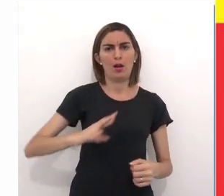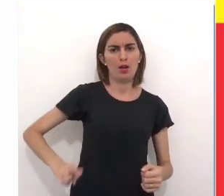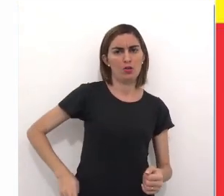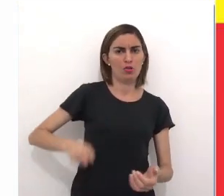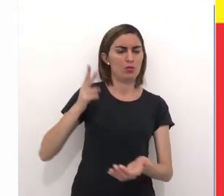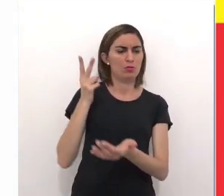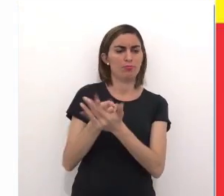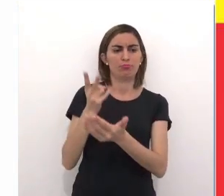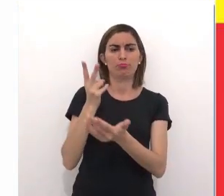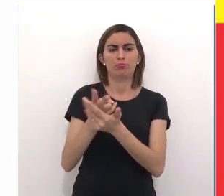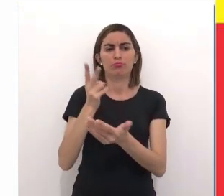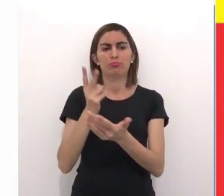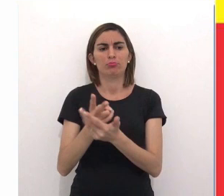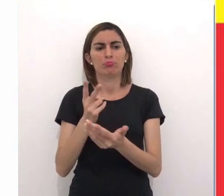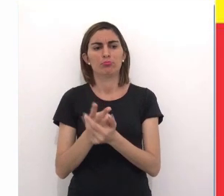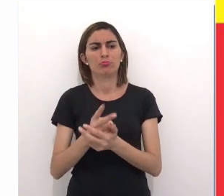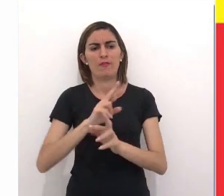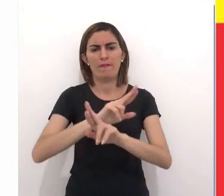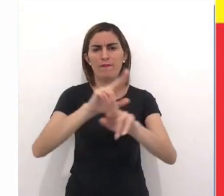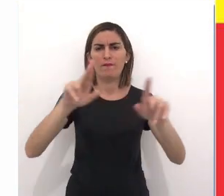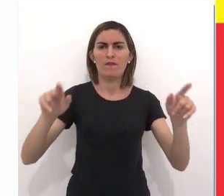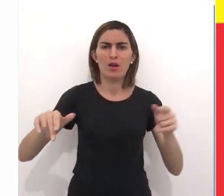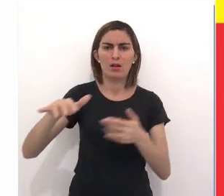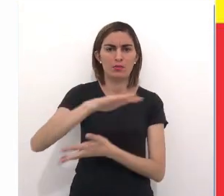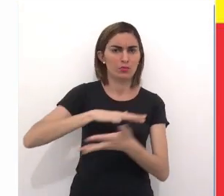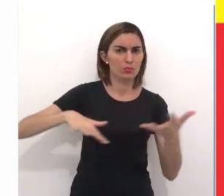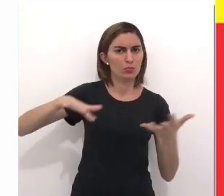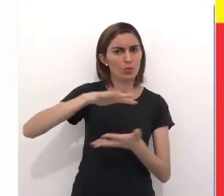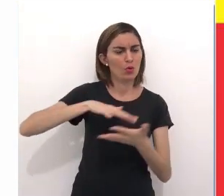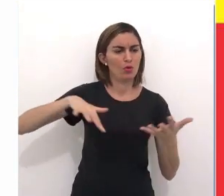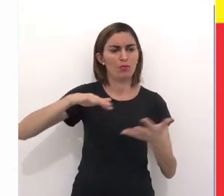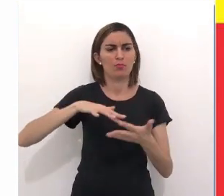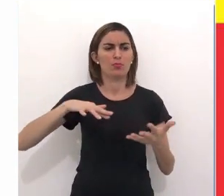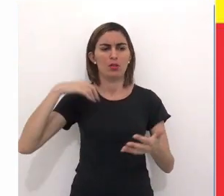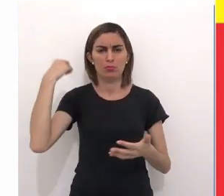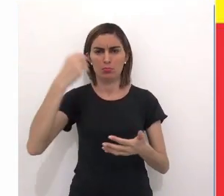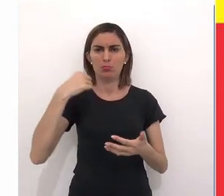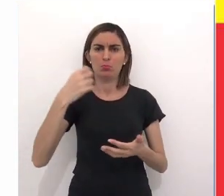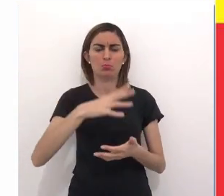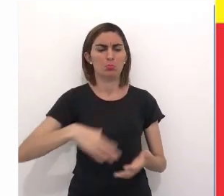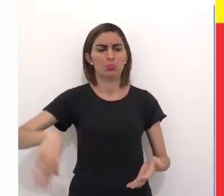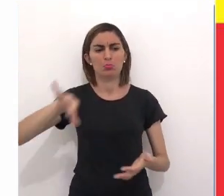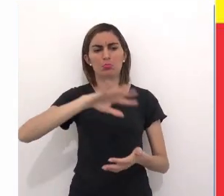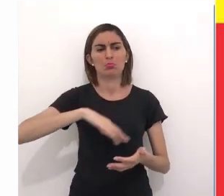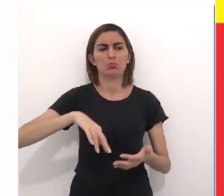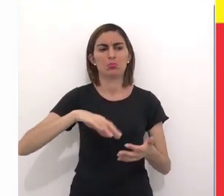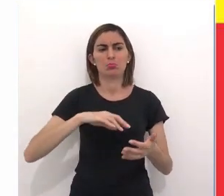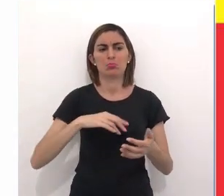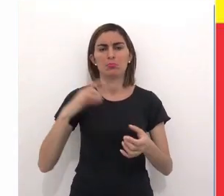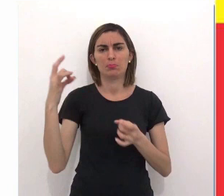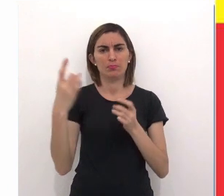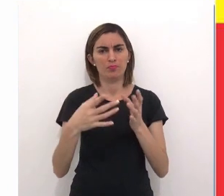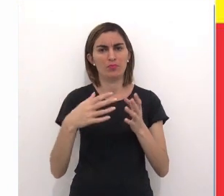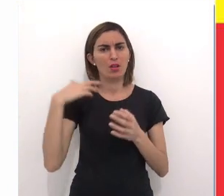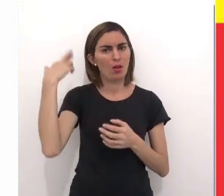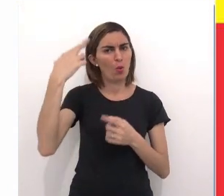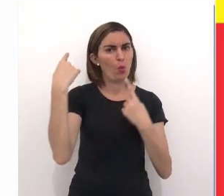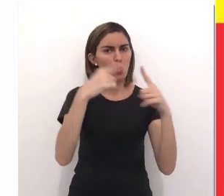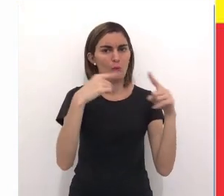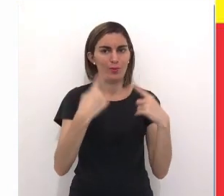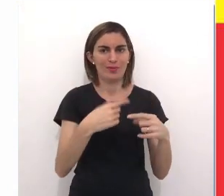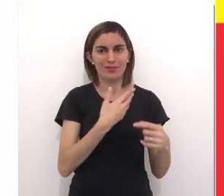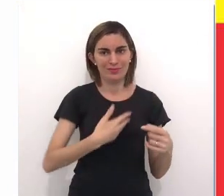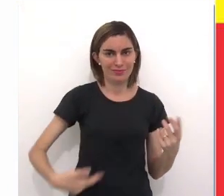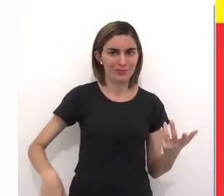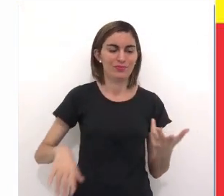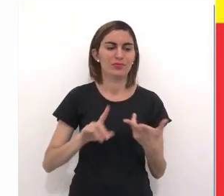regência trina permanente, vários movimentos revoltosos e